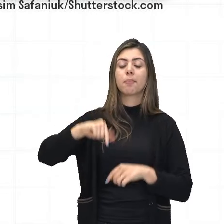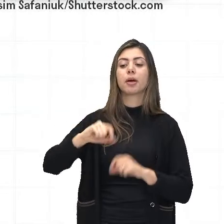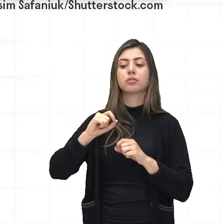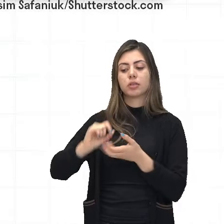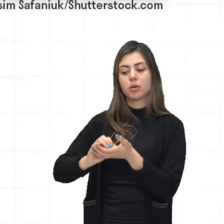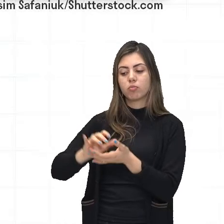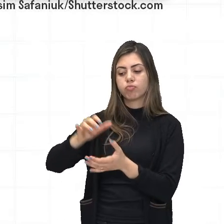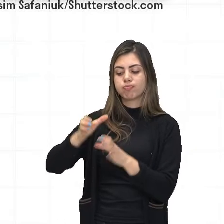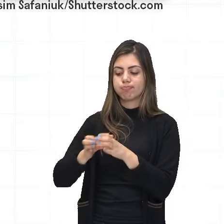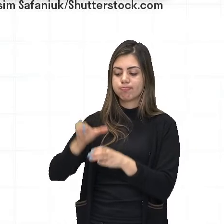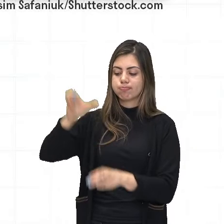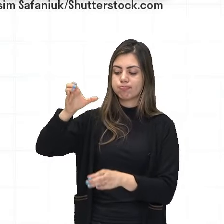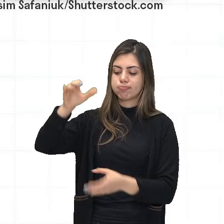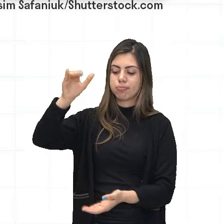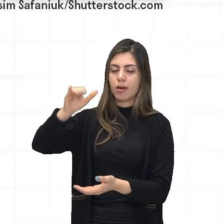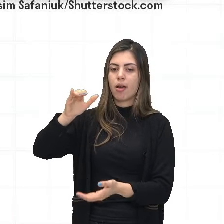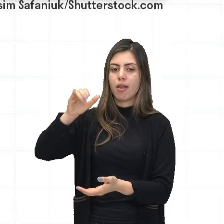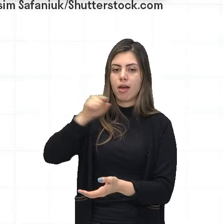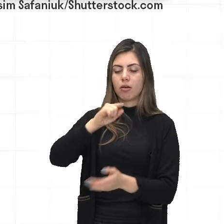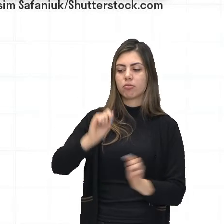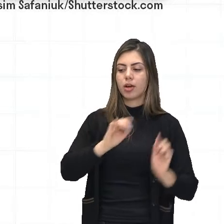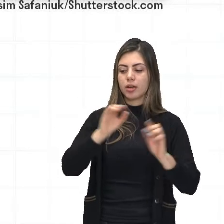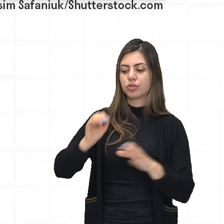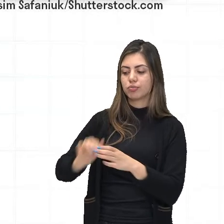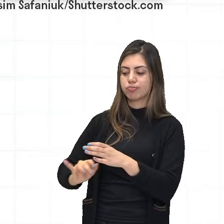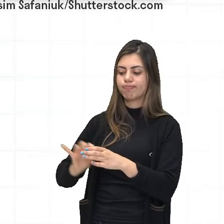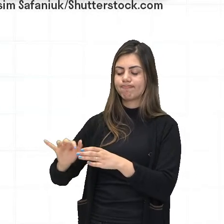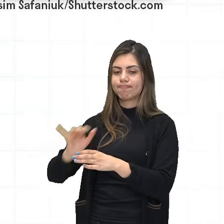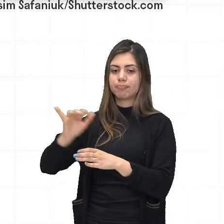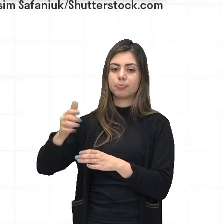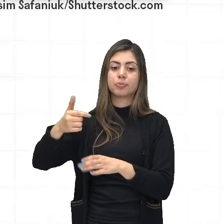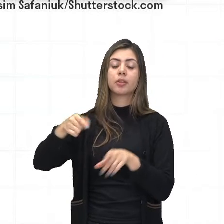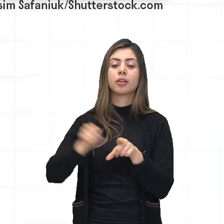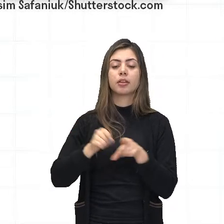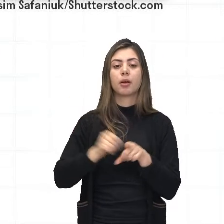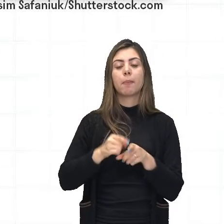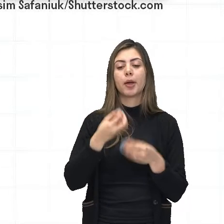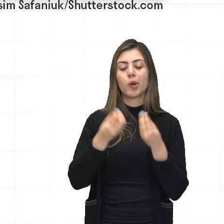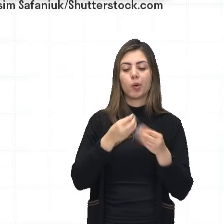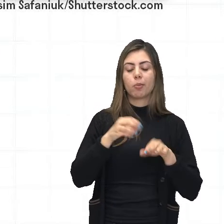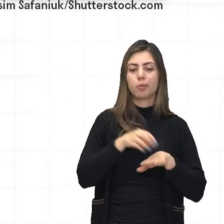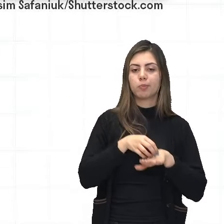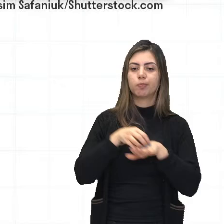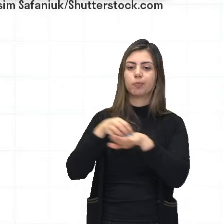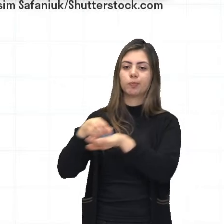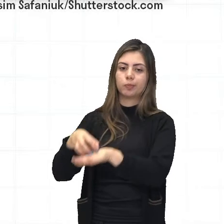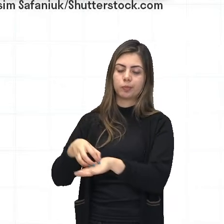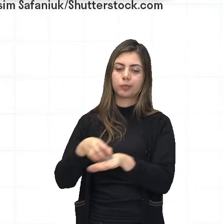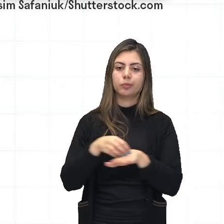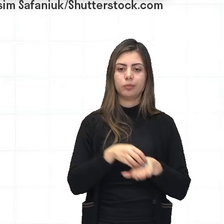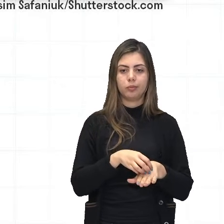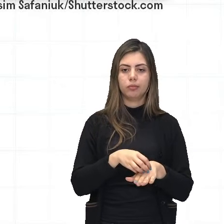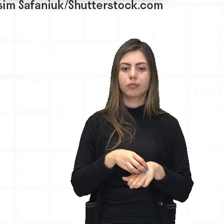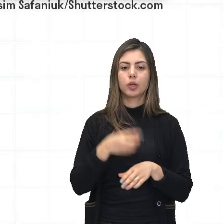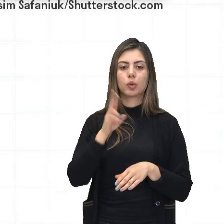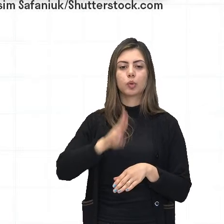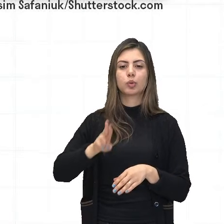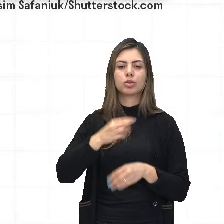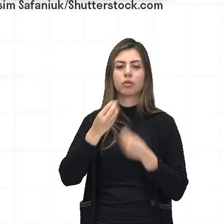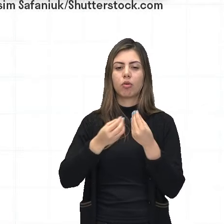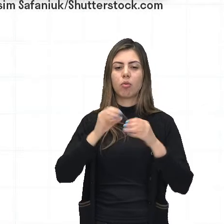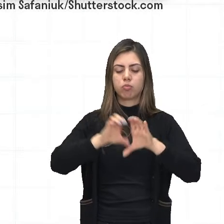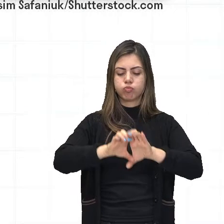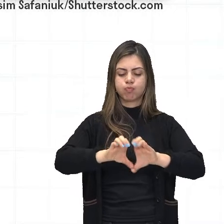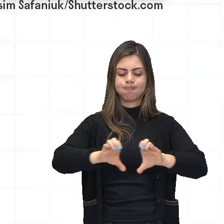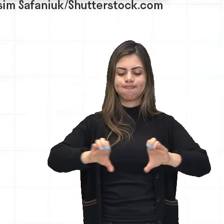meio desses cilindros, e também o transporte desse gás, que é feito por grandes